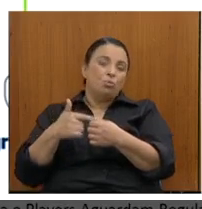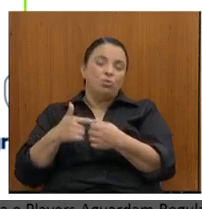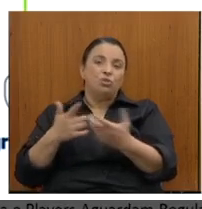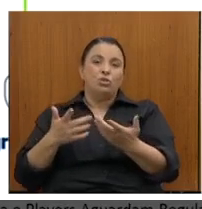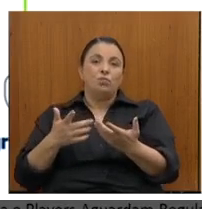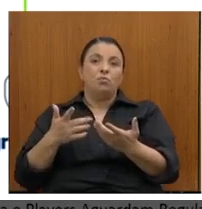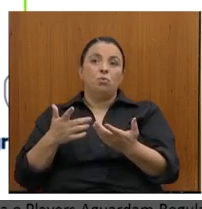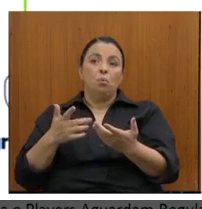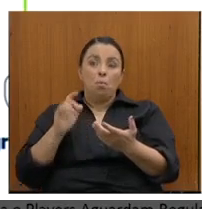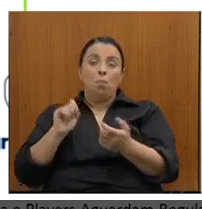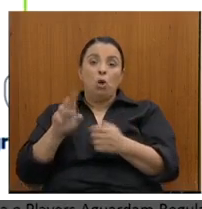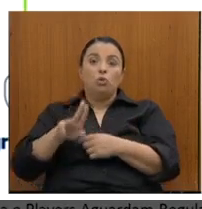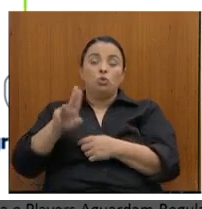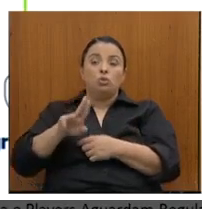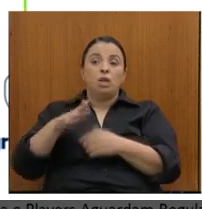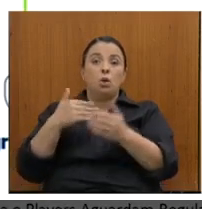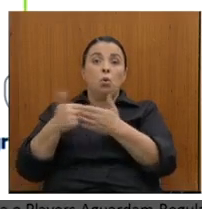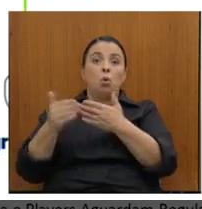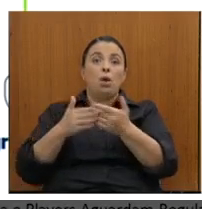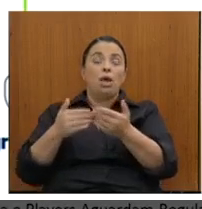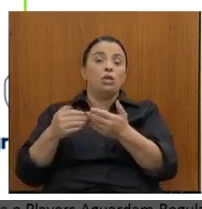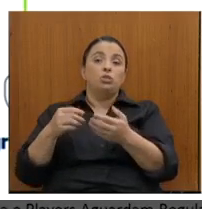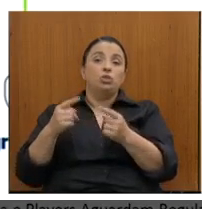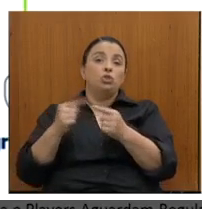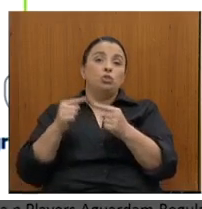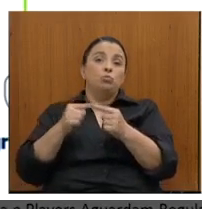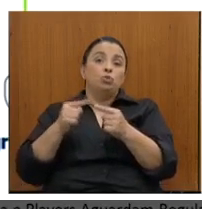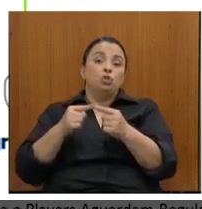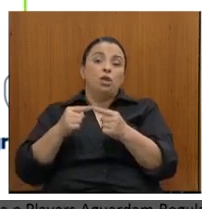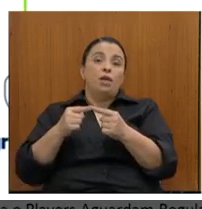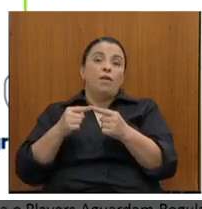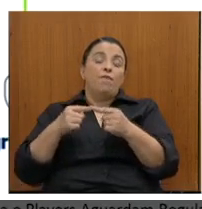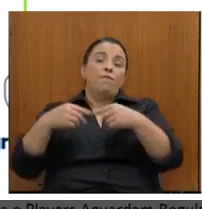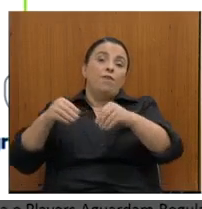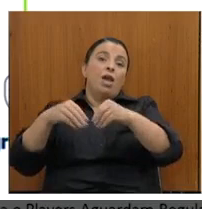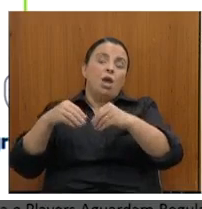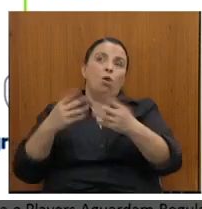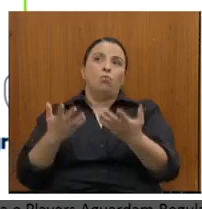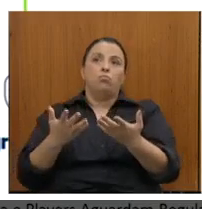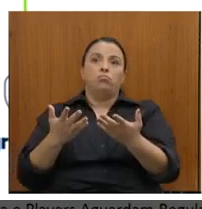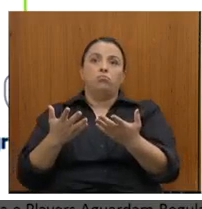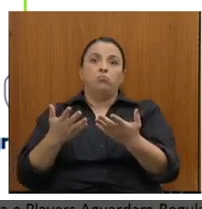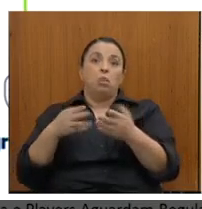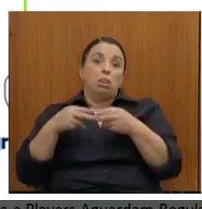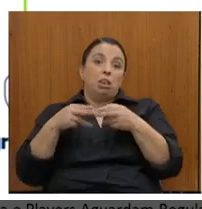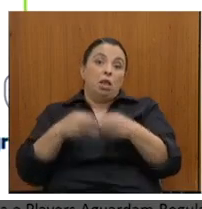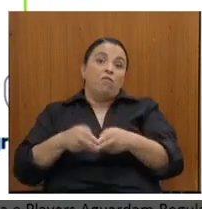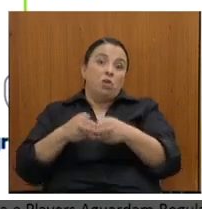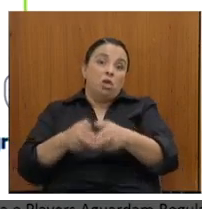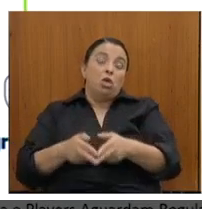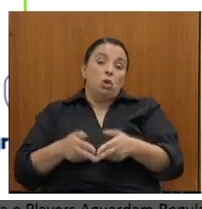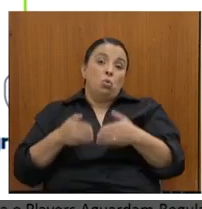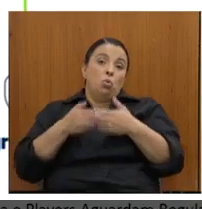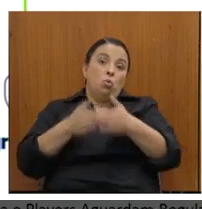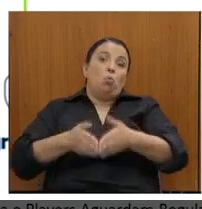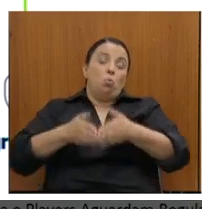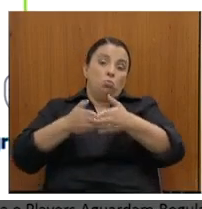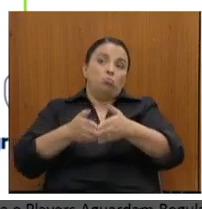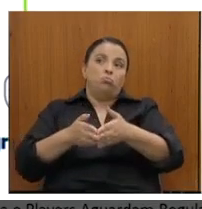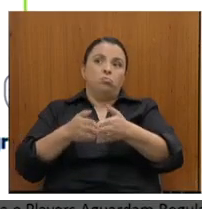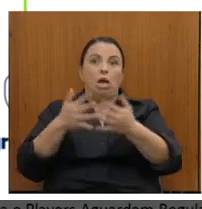avião seja navio seja caminhão seja qualquer tipo de Frota seria ter um